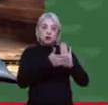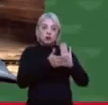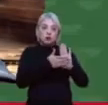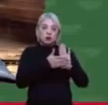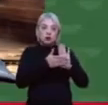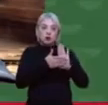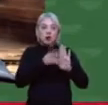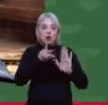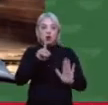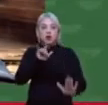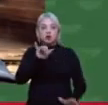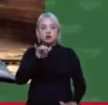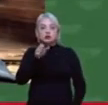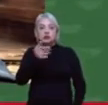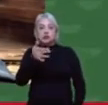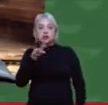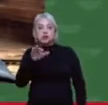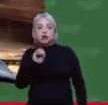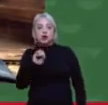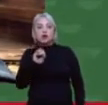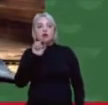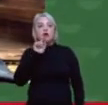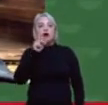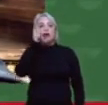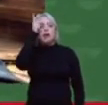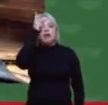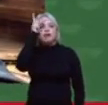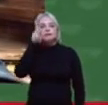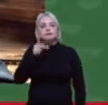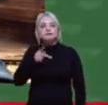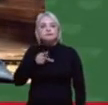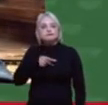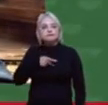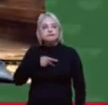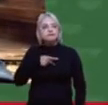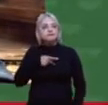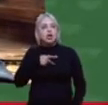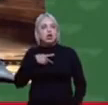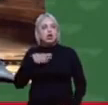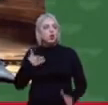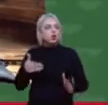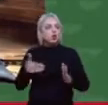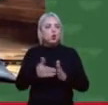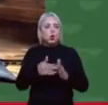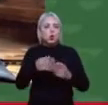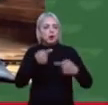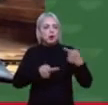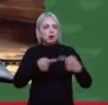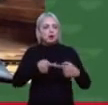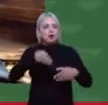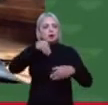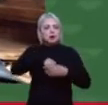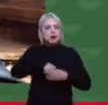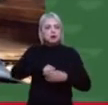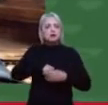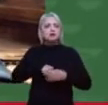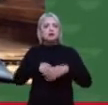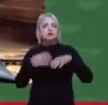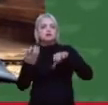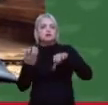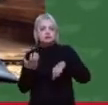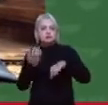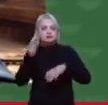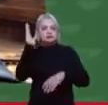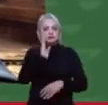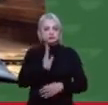do distritão é a personificação absoluta da política nos parlamentos do